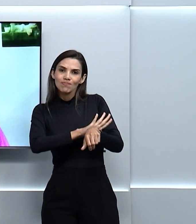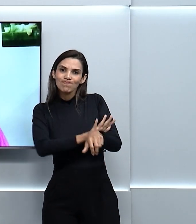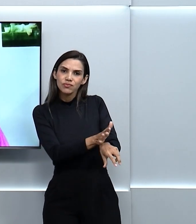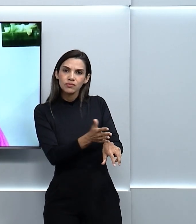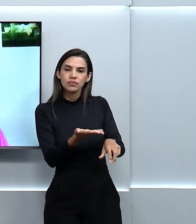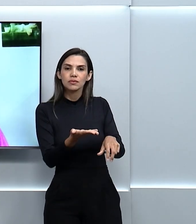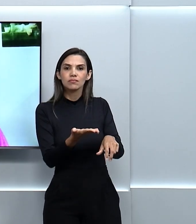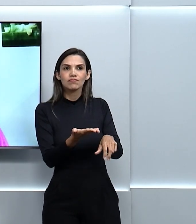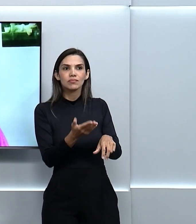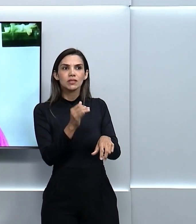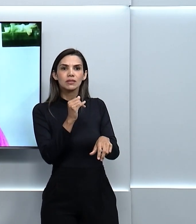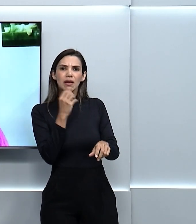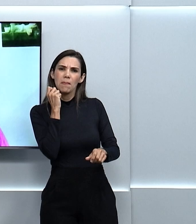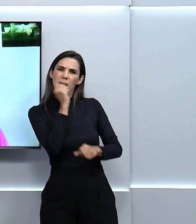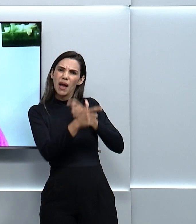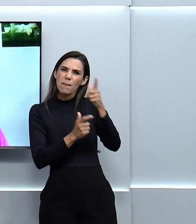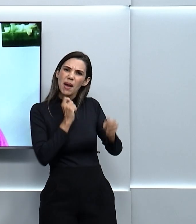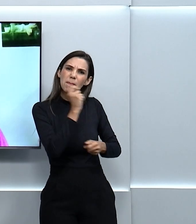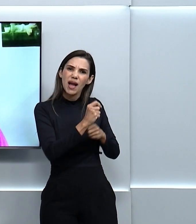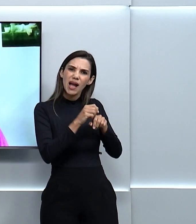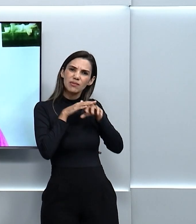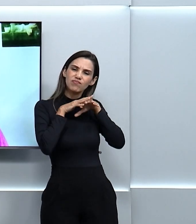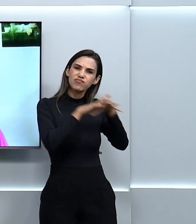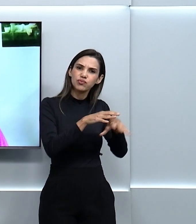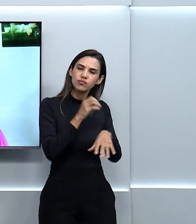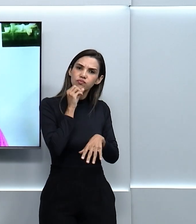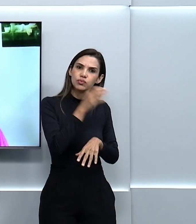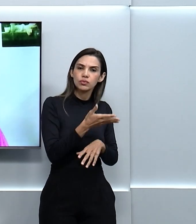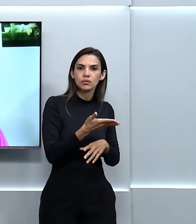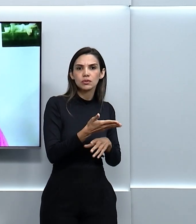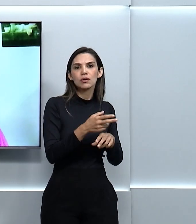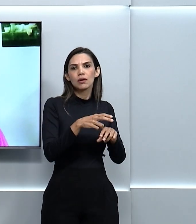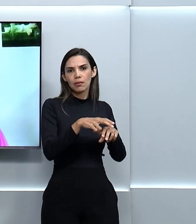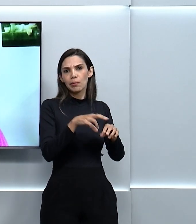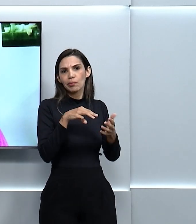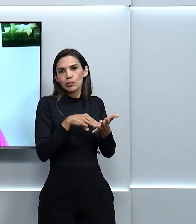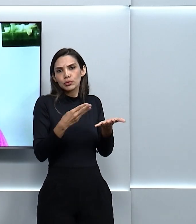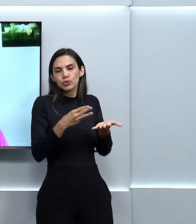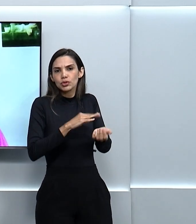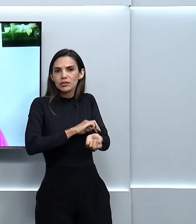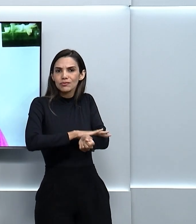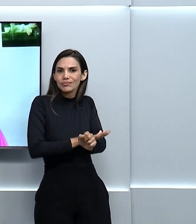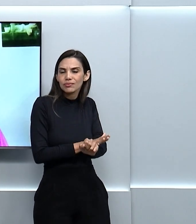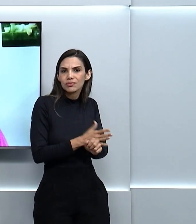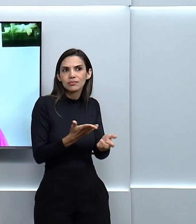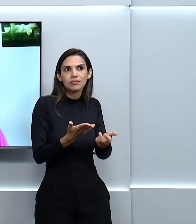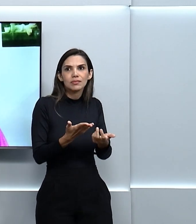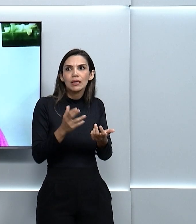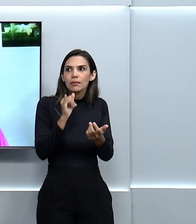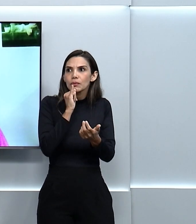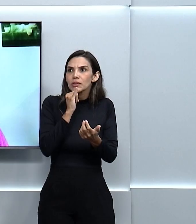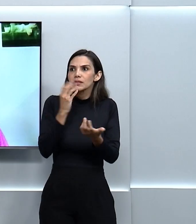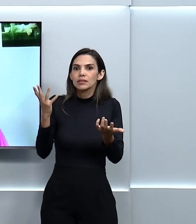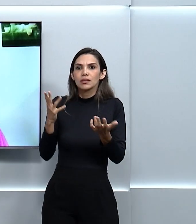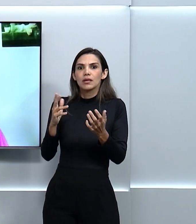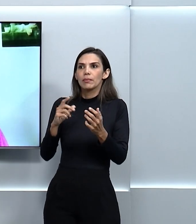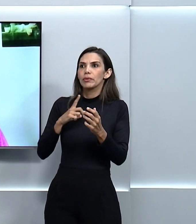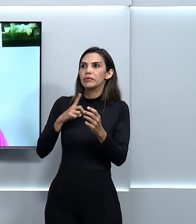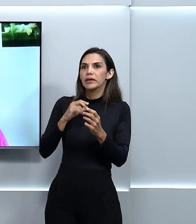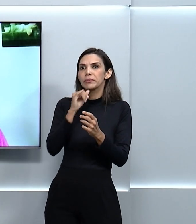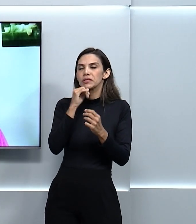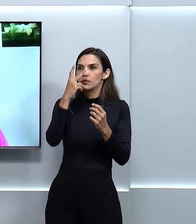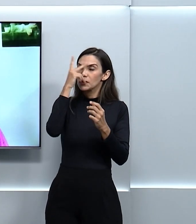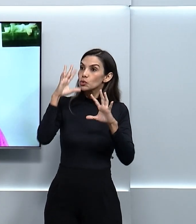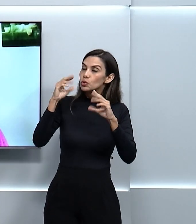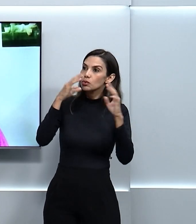racismo, que sofrem ofensas, injúrias raciais e principalmente se isso é público, como no caso dos atletas que sofrem nos